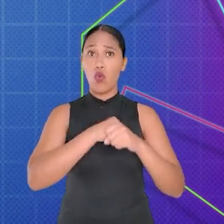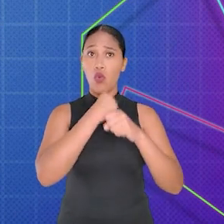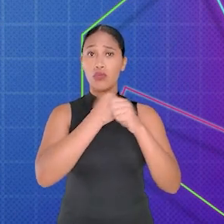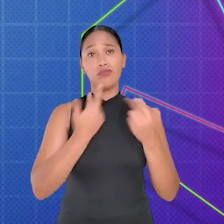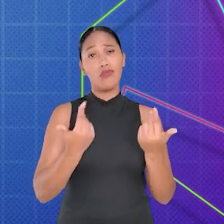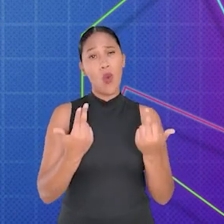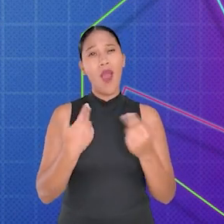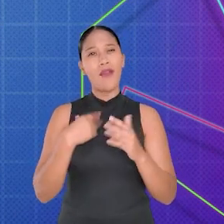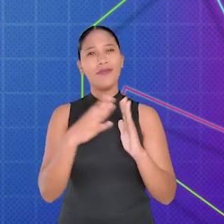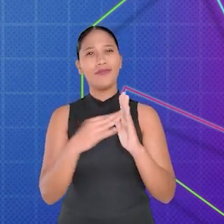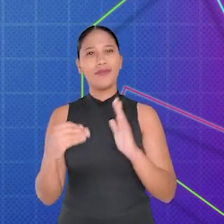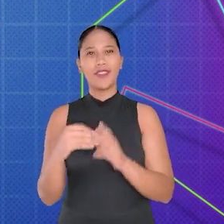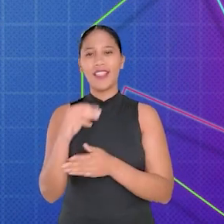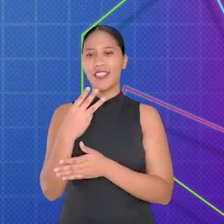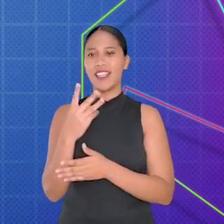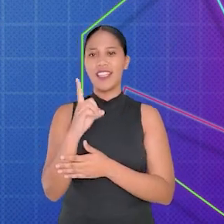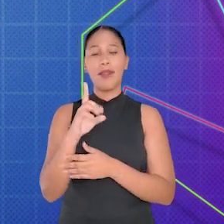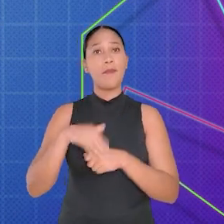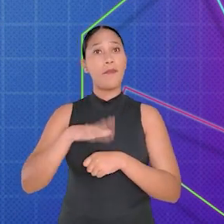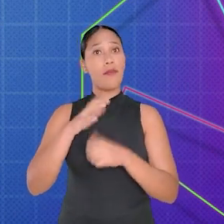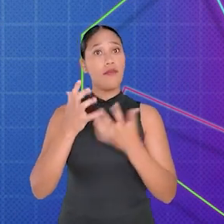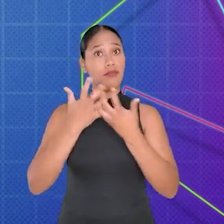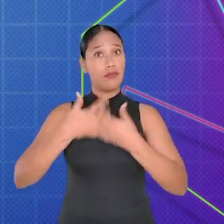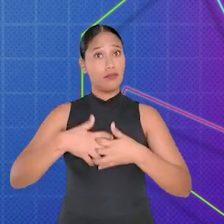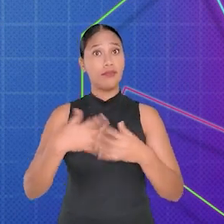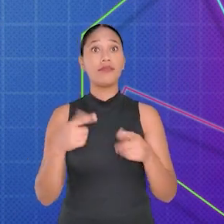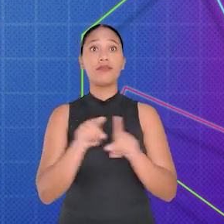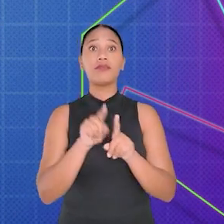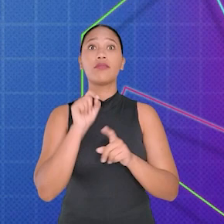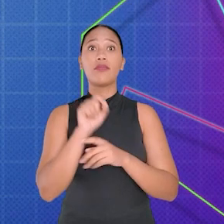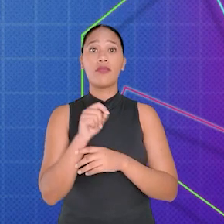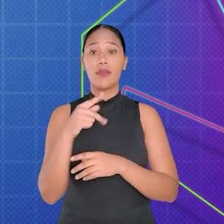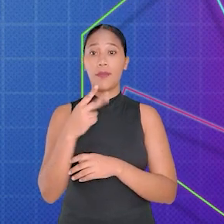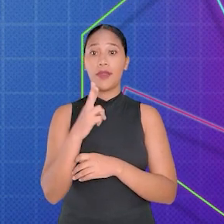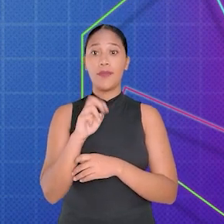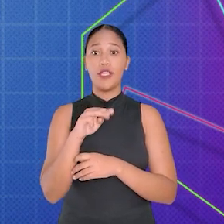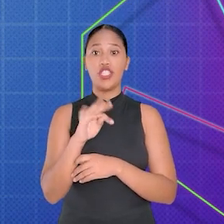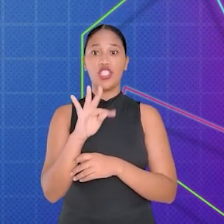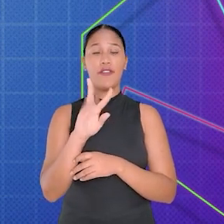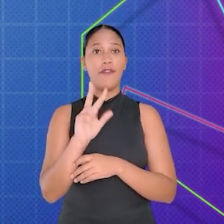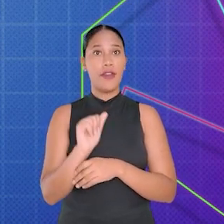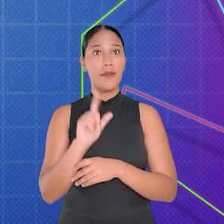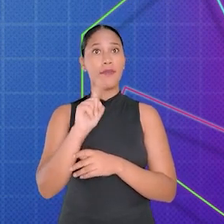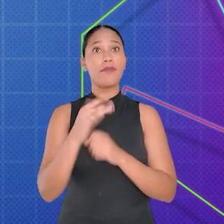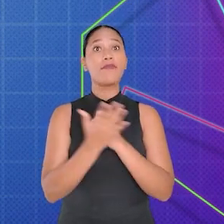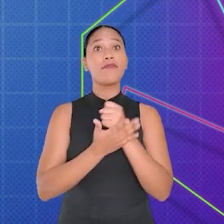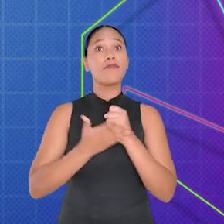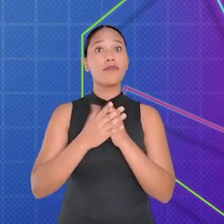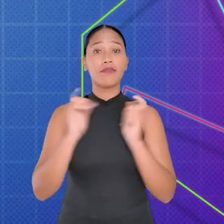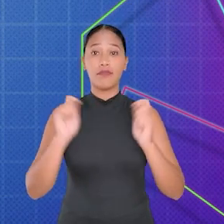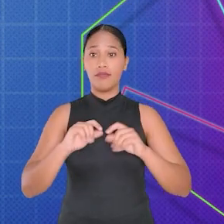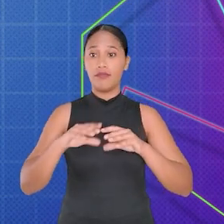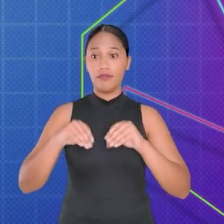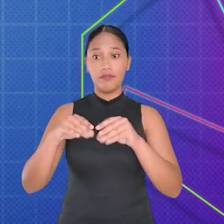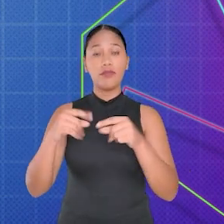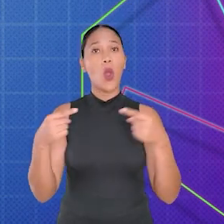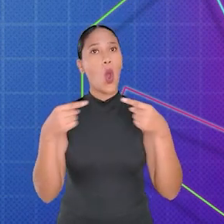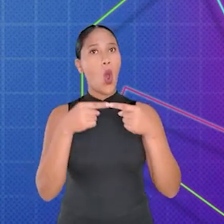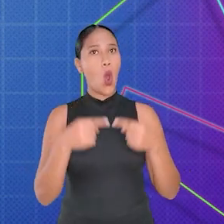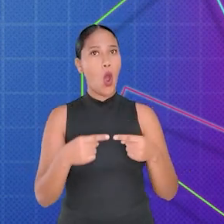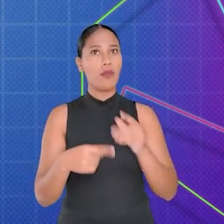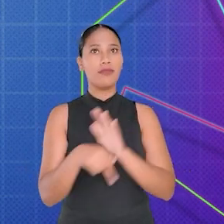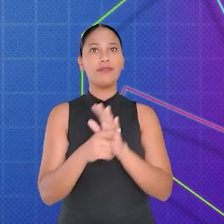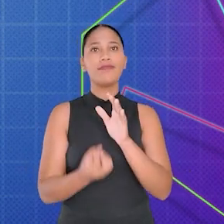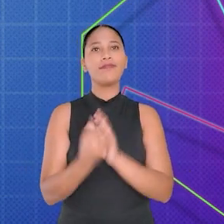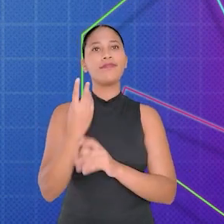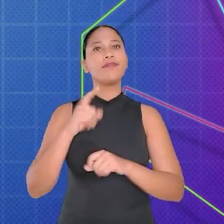para criar objetos mais elaborados. As primitivas mais comuns são cubos, esferas, cilindros e planos. Mas o Blender oferece uma variedade de